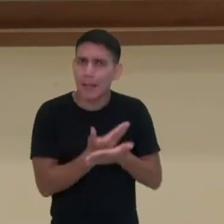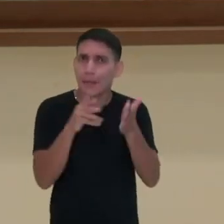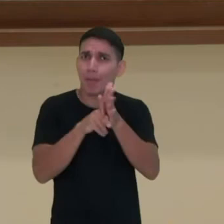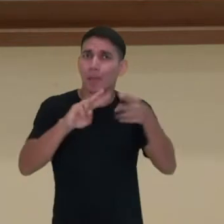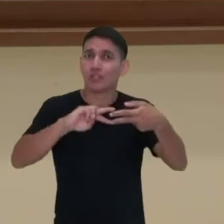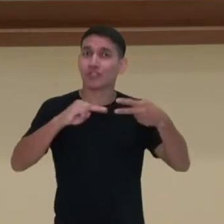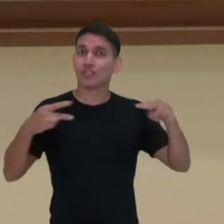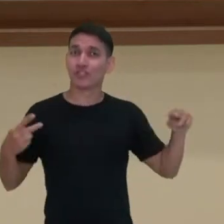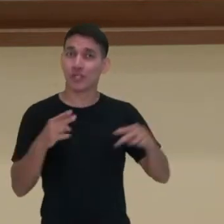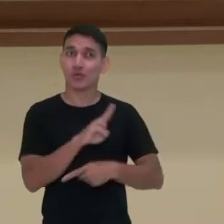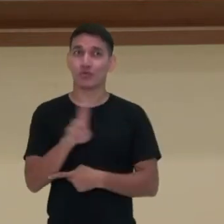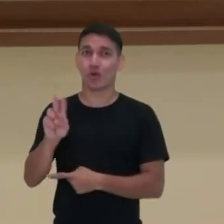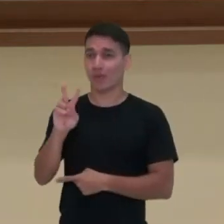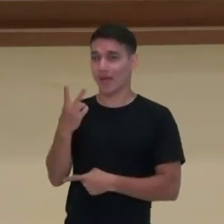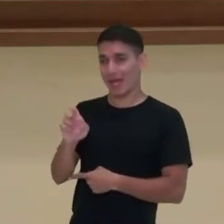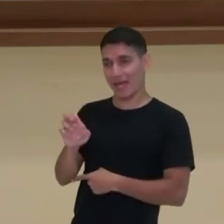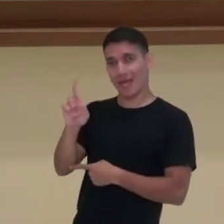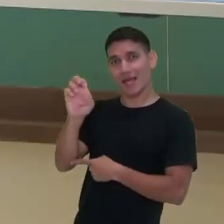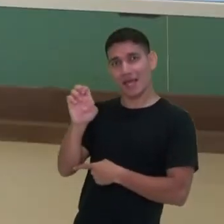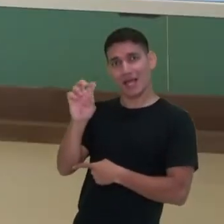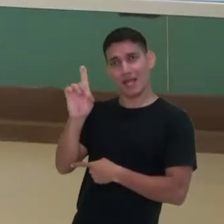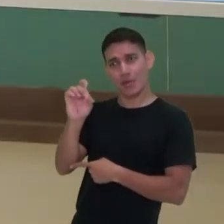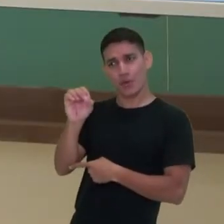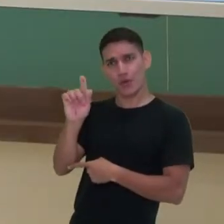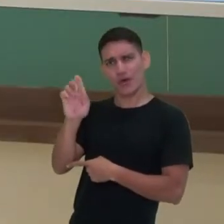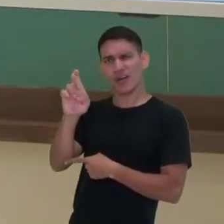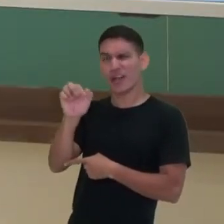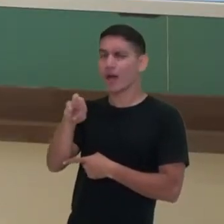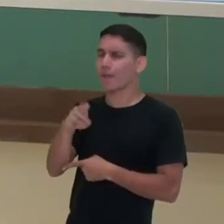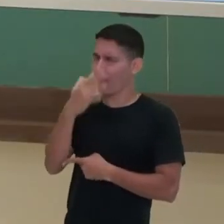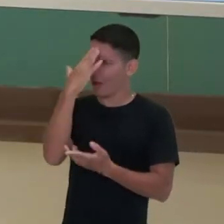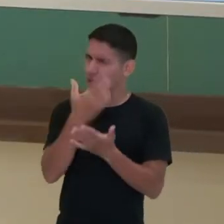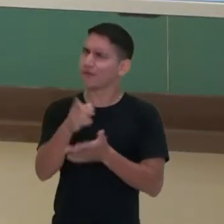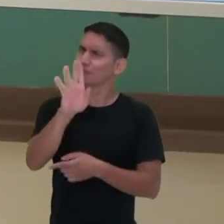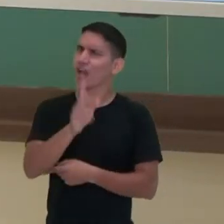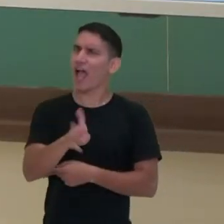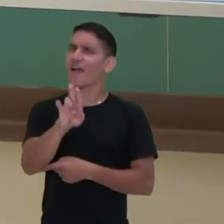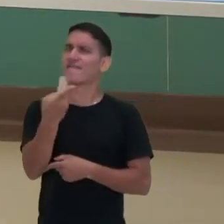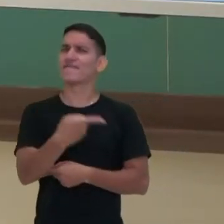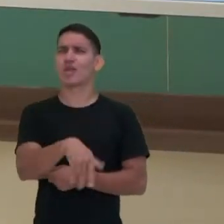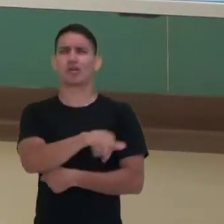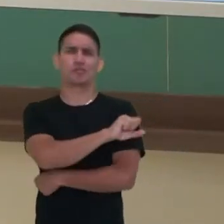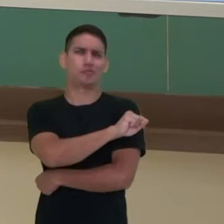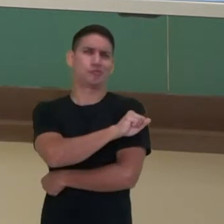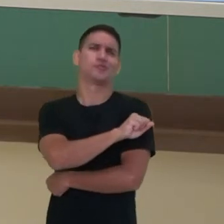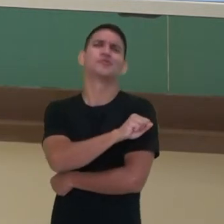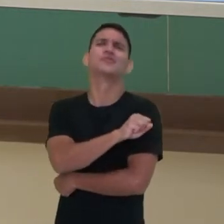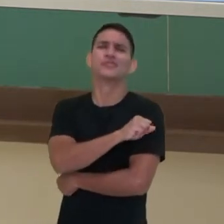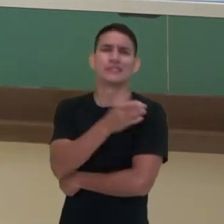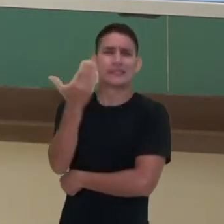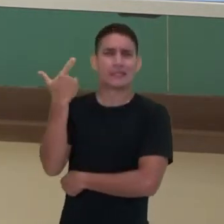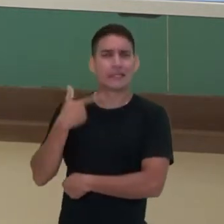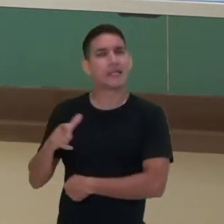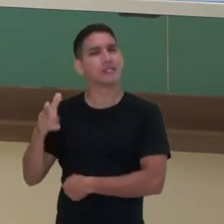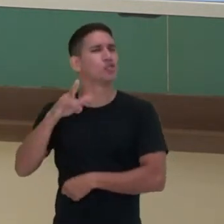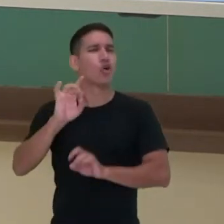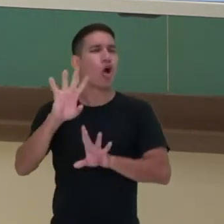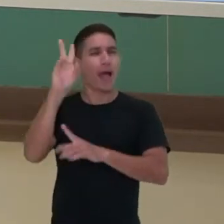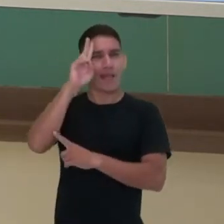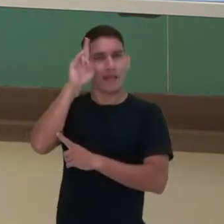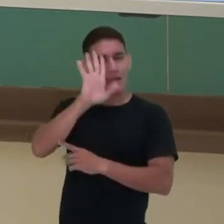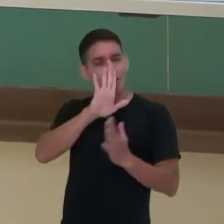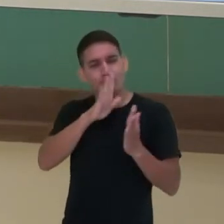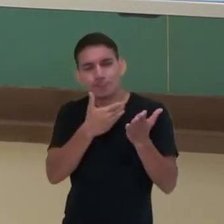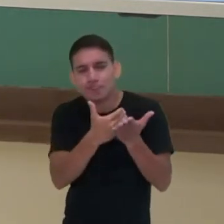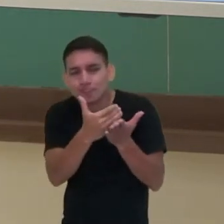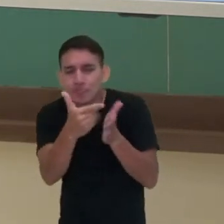que a gente vai chamar de heredogramas, tá? Você com certeza já viu, acho que no oitavo ano, né? Que dando uma pincelada nesse assunto,